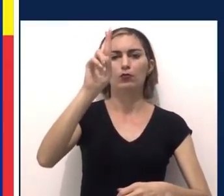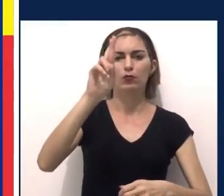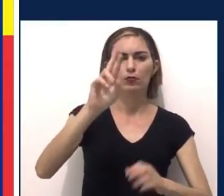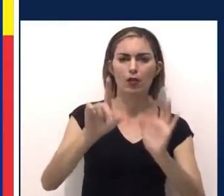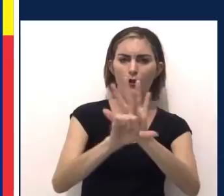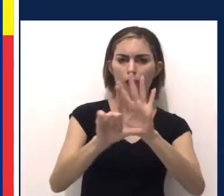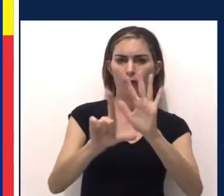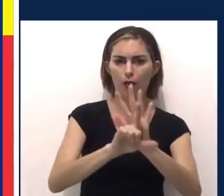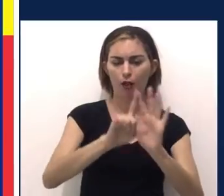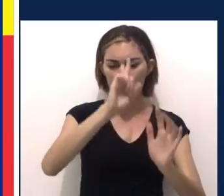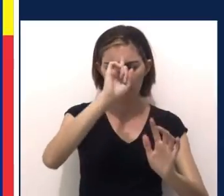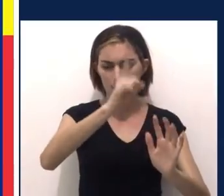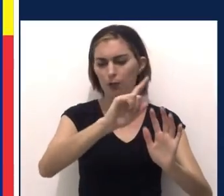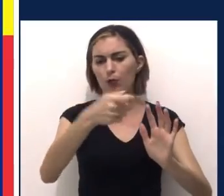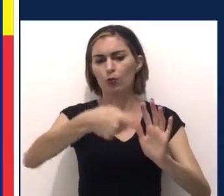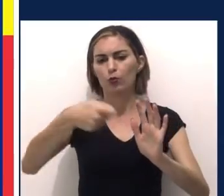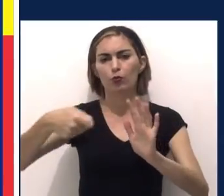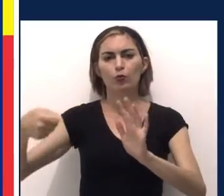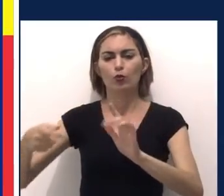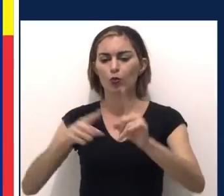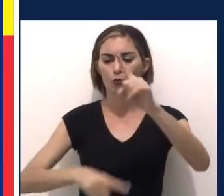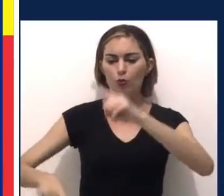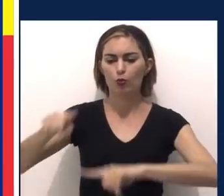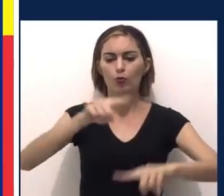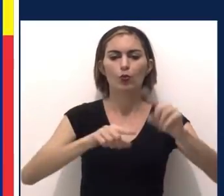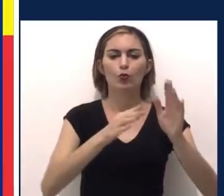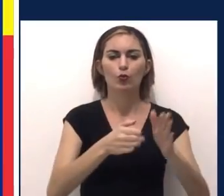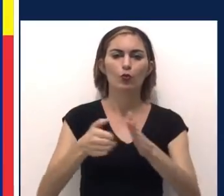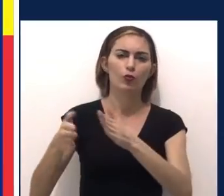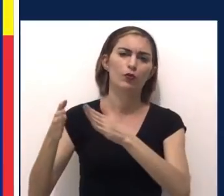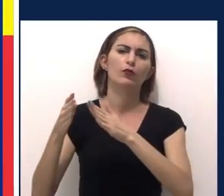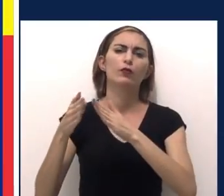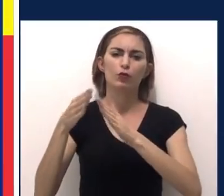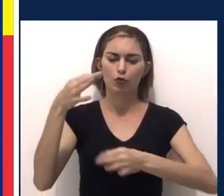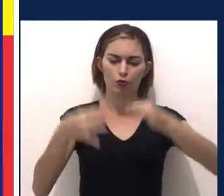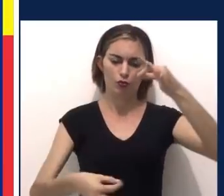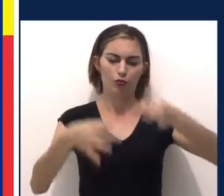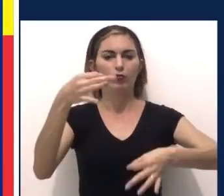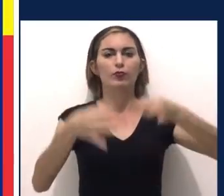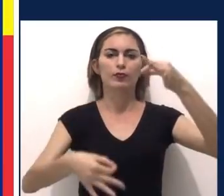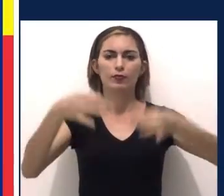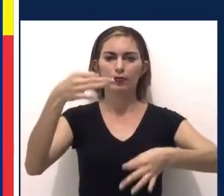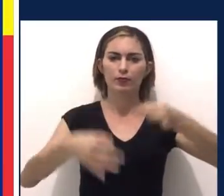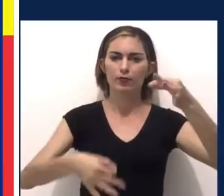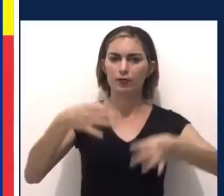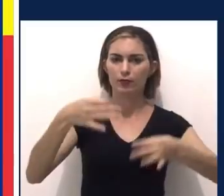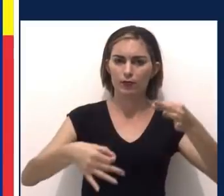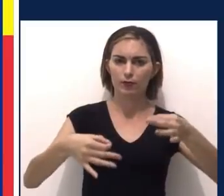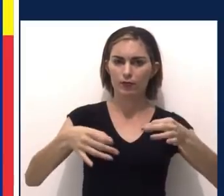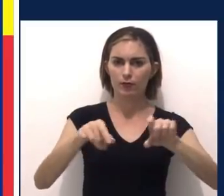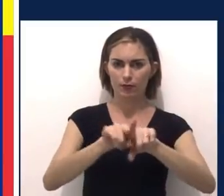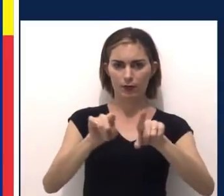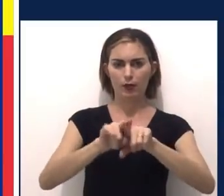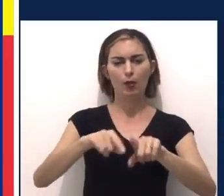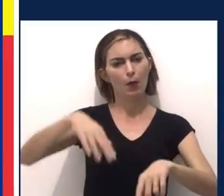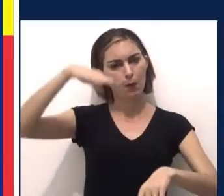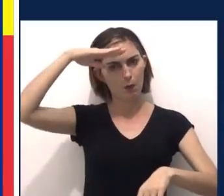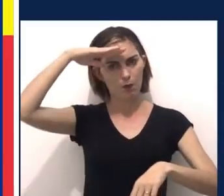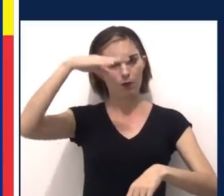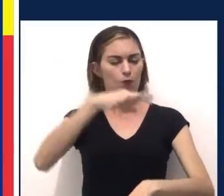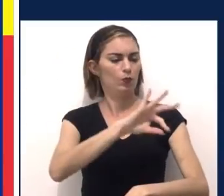pela aplicação das leis e pelo controle de quê? Da justiça e da força